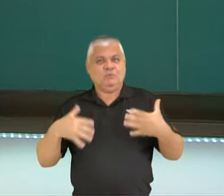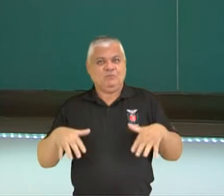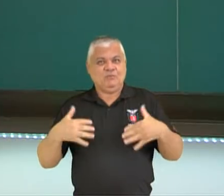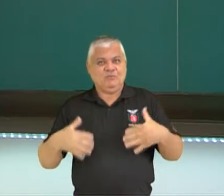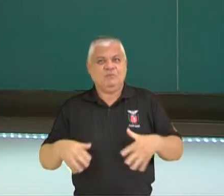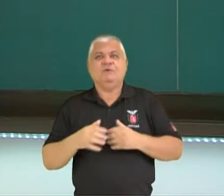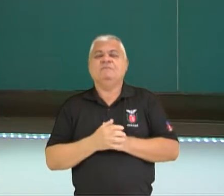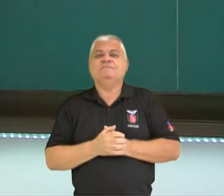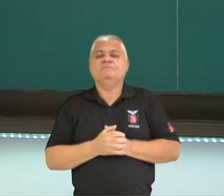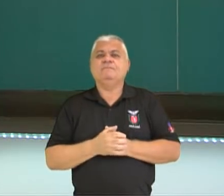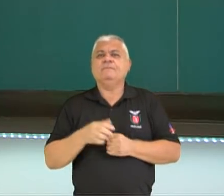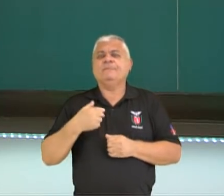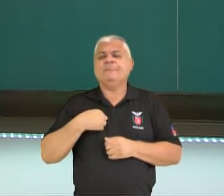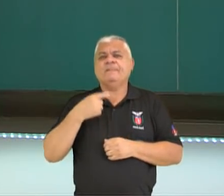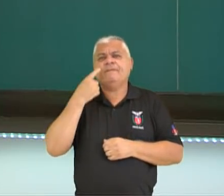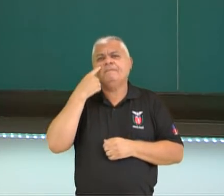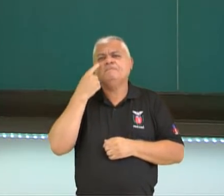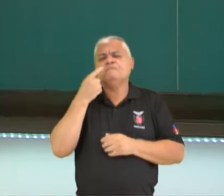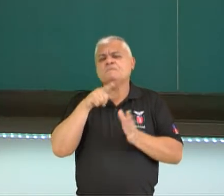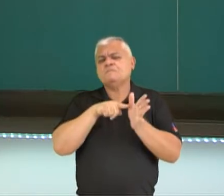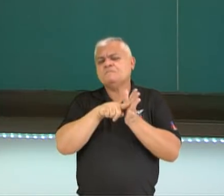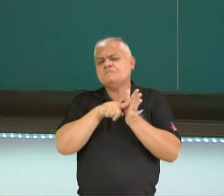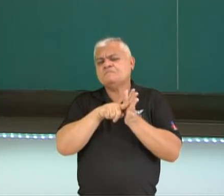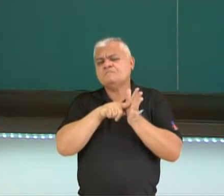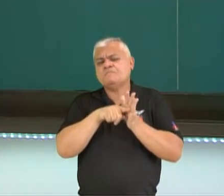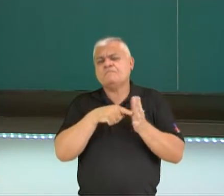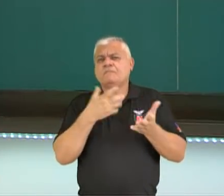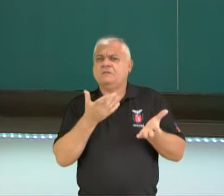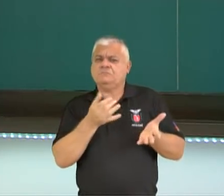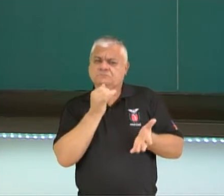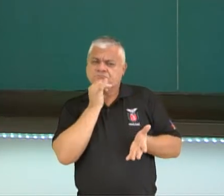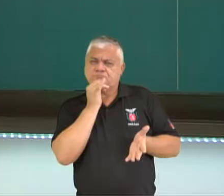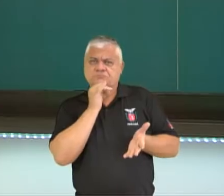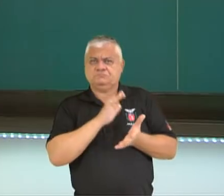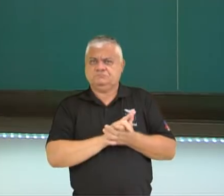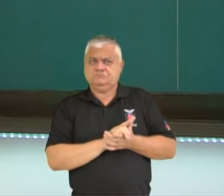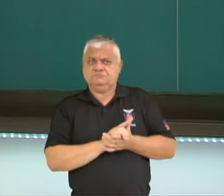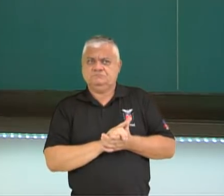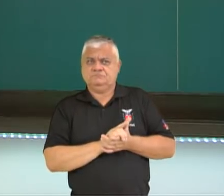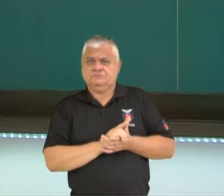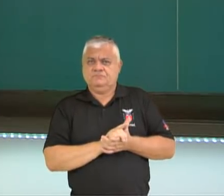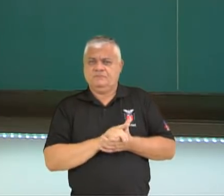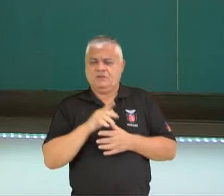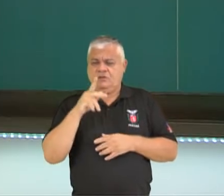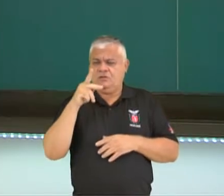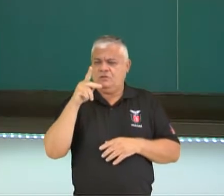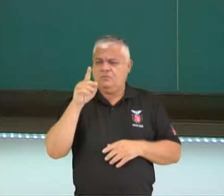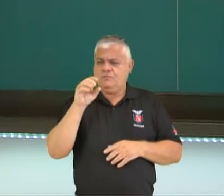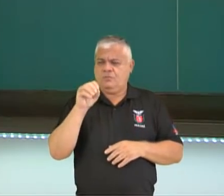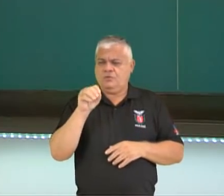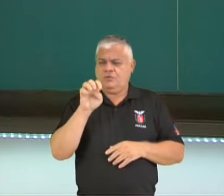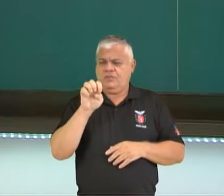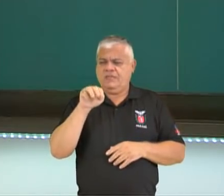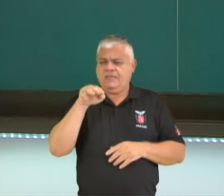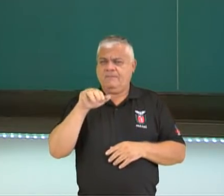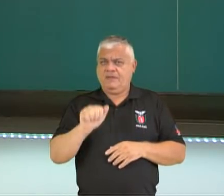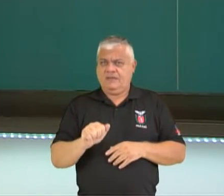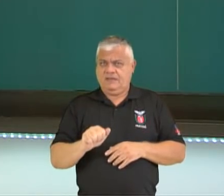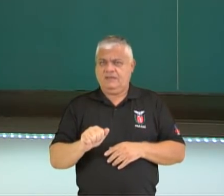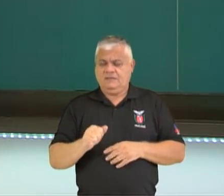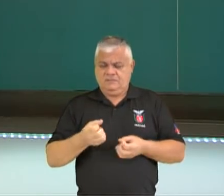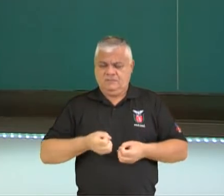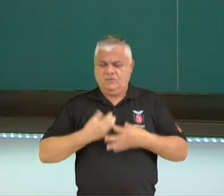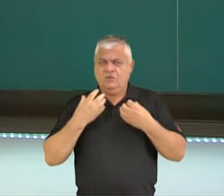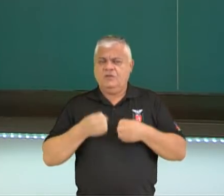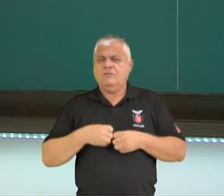confrontar o nosso conhecimento é para ser considerado um poema deve ter Quantos